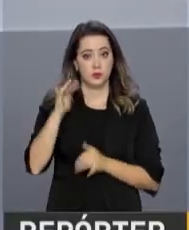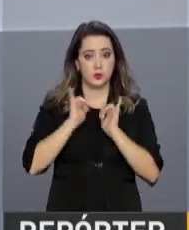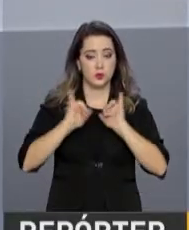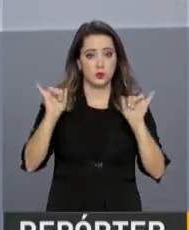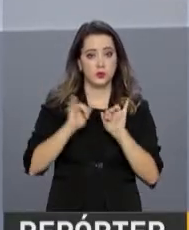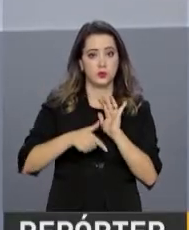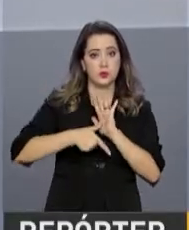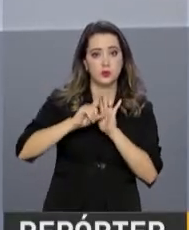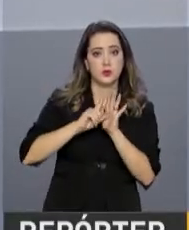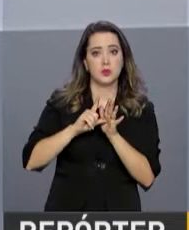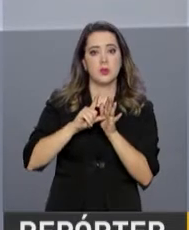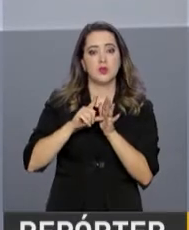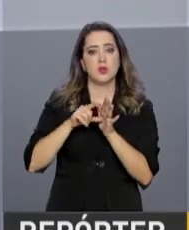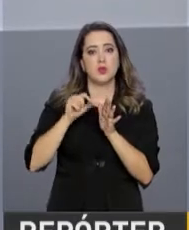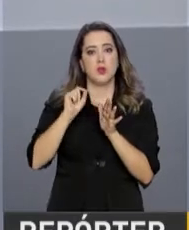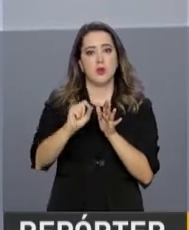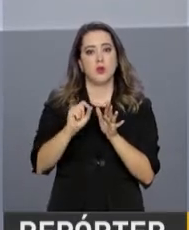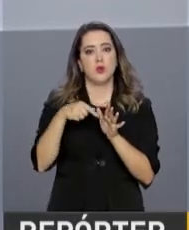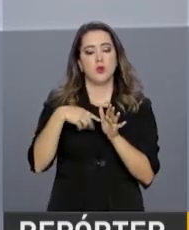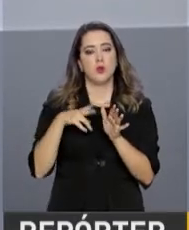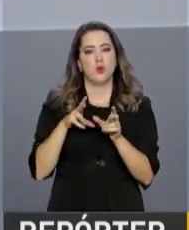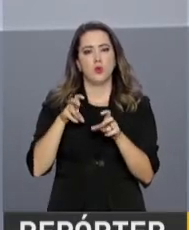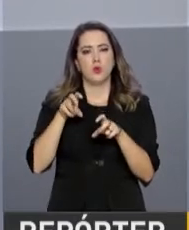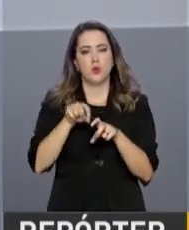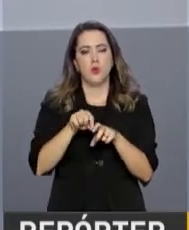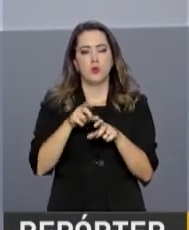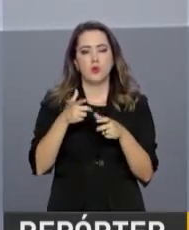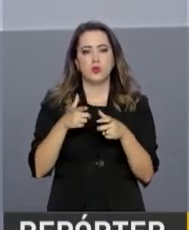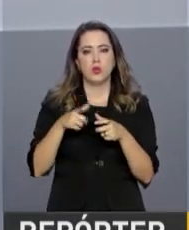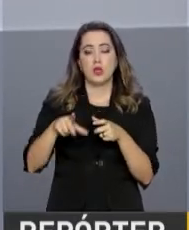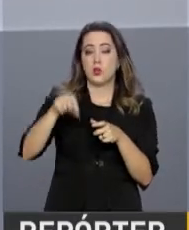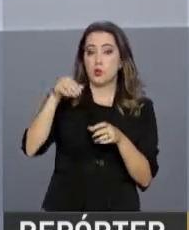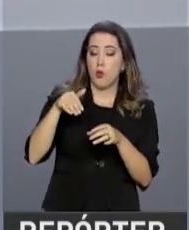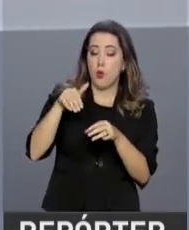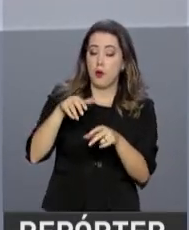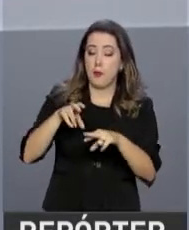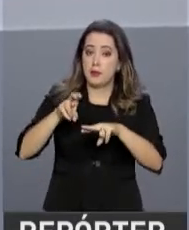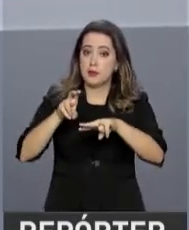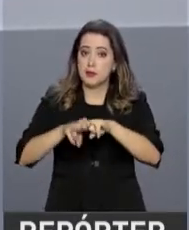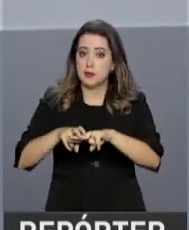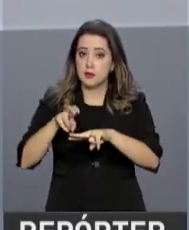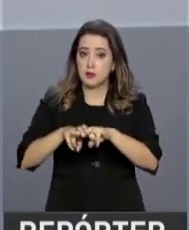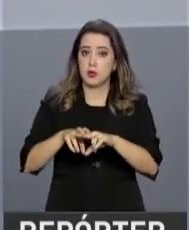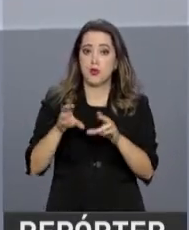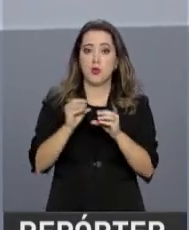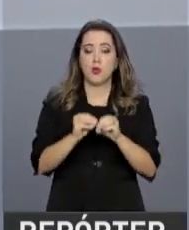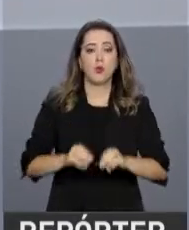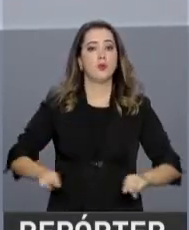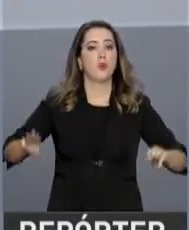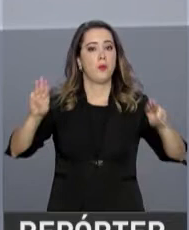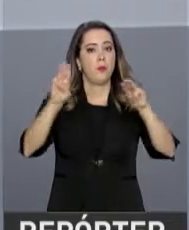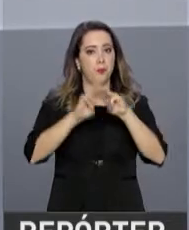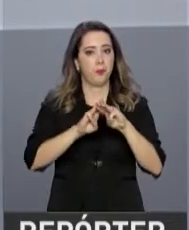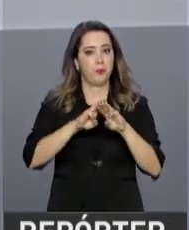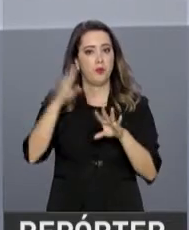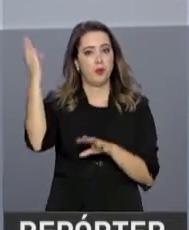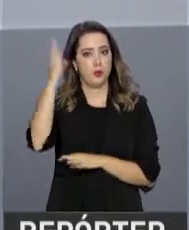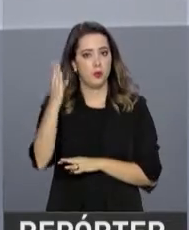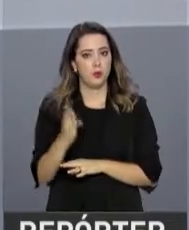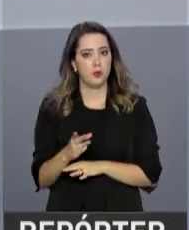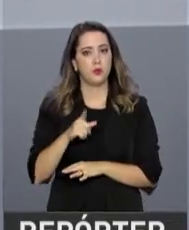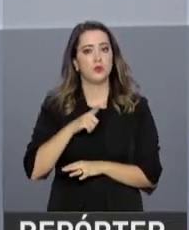anunciou a antecipação da candidatura para um assento não permanente no conselho de segurança das nações unidas a